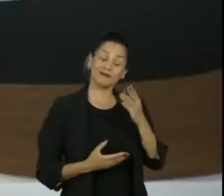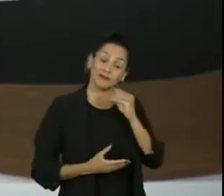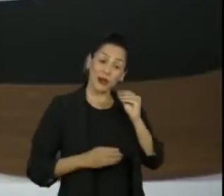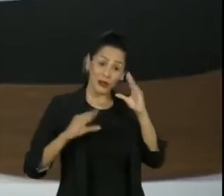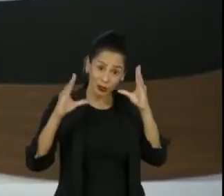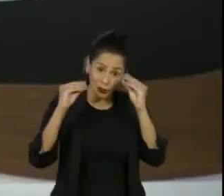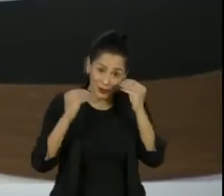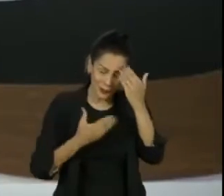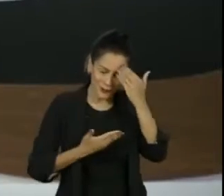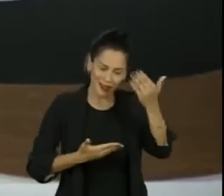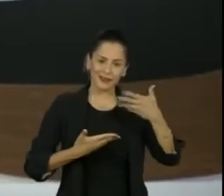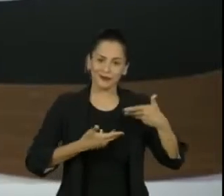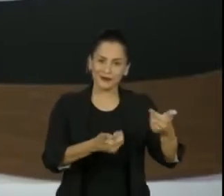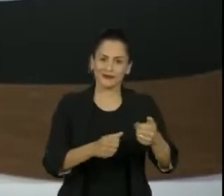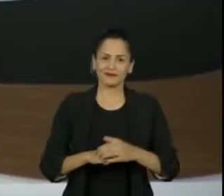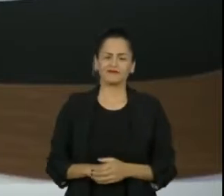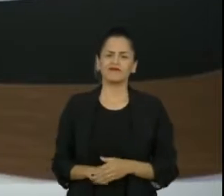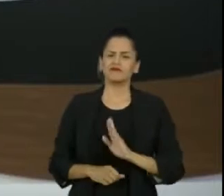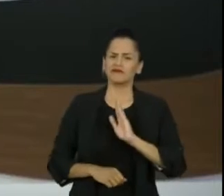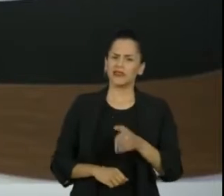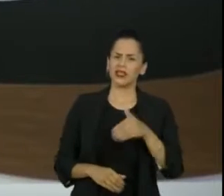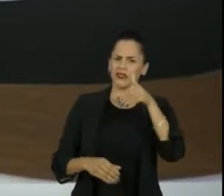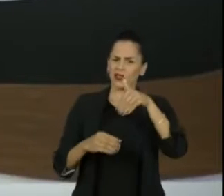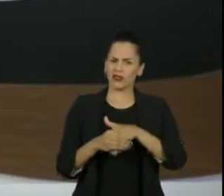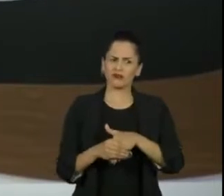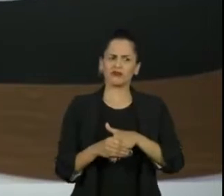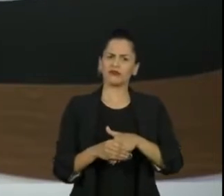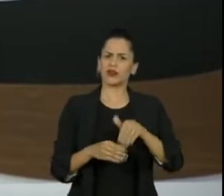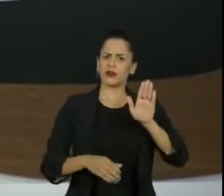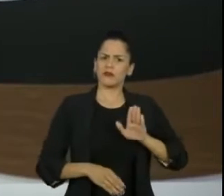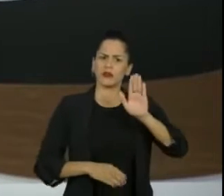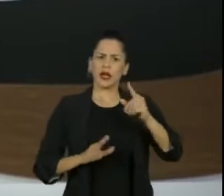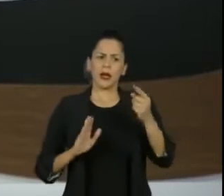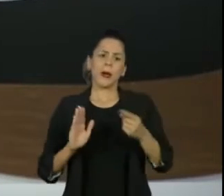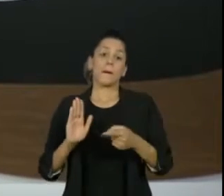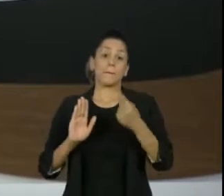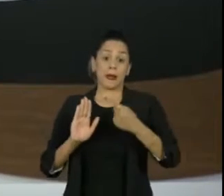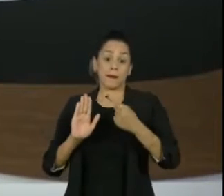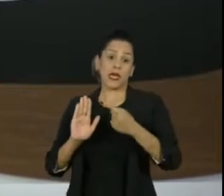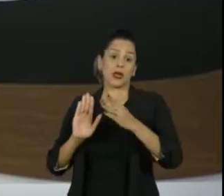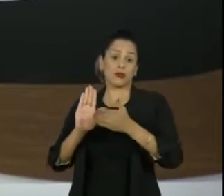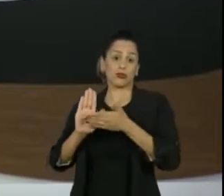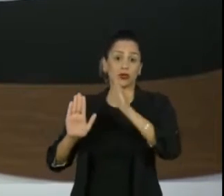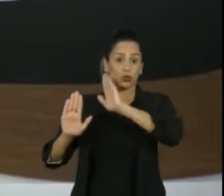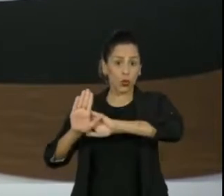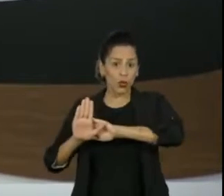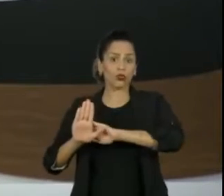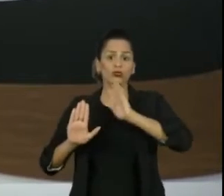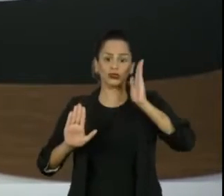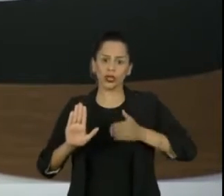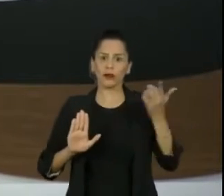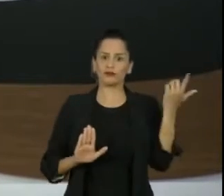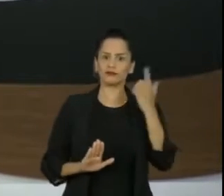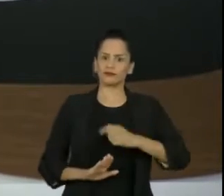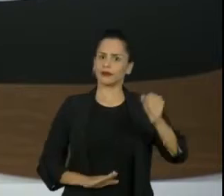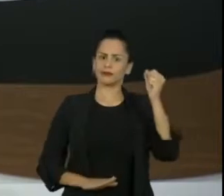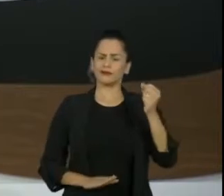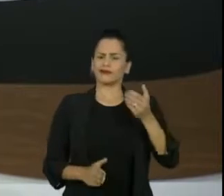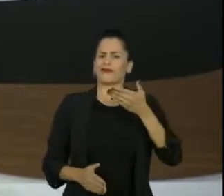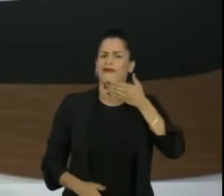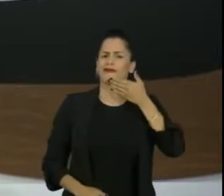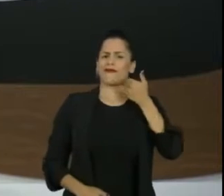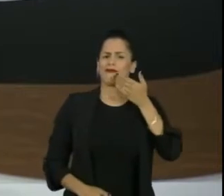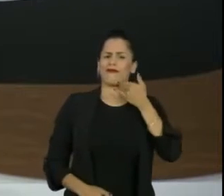senhor foi reeleito, como eu disse, com muita tranquilidade no primeiro turno, antes, portanto, desse momento mais tenso do segundo,